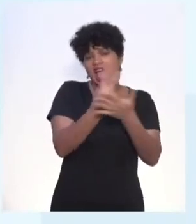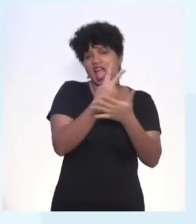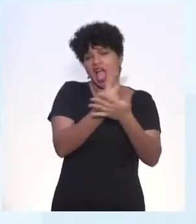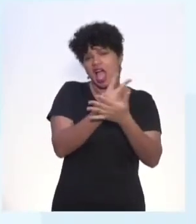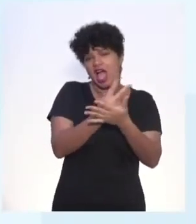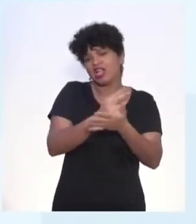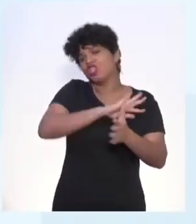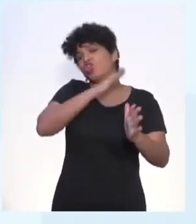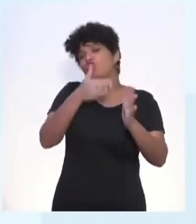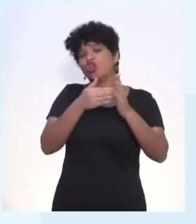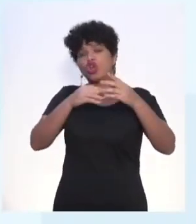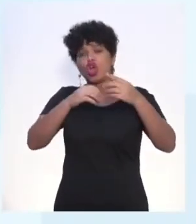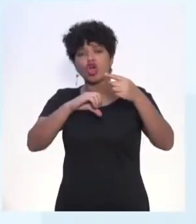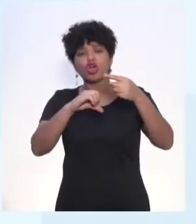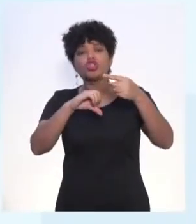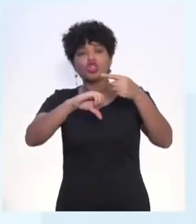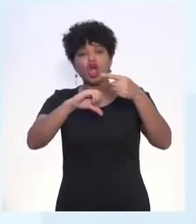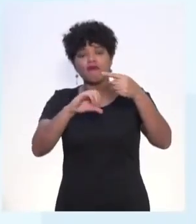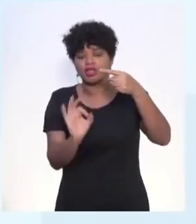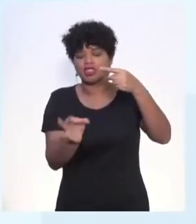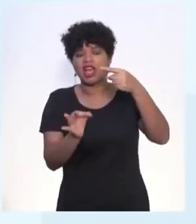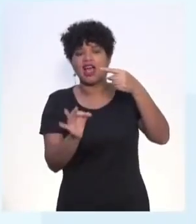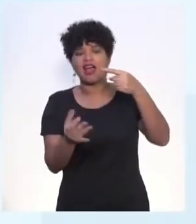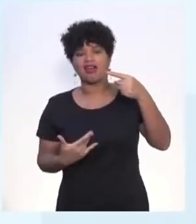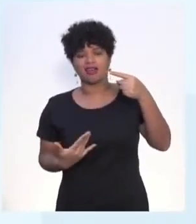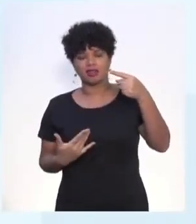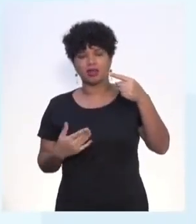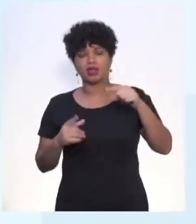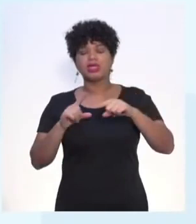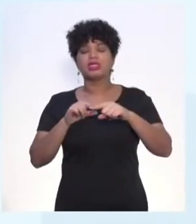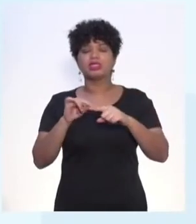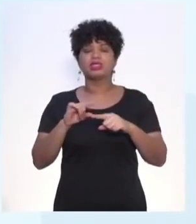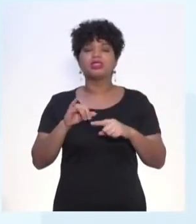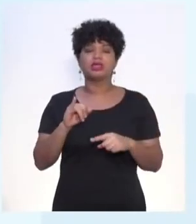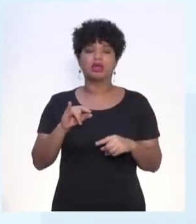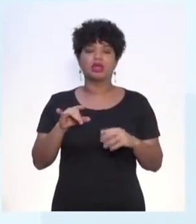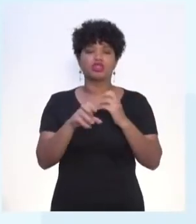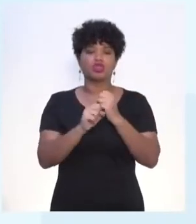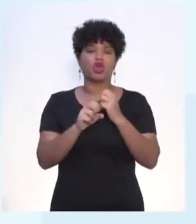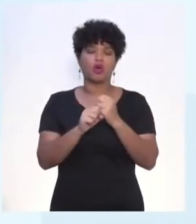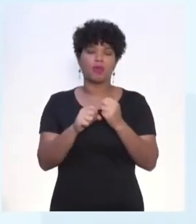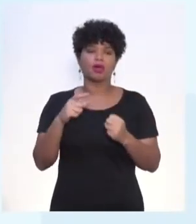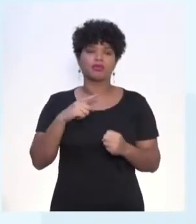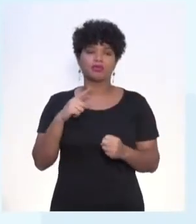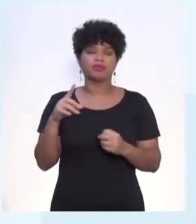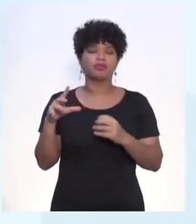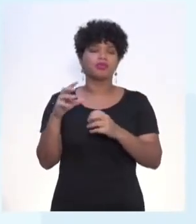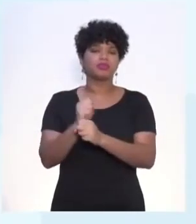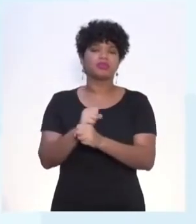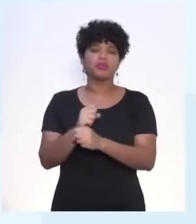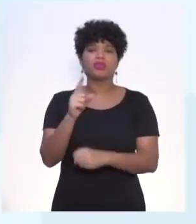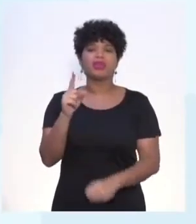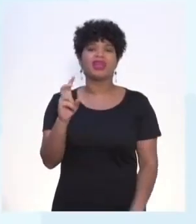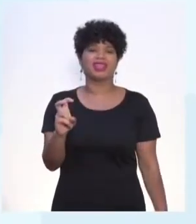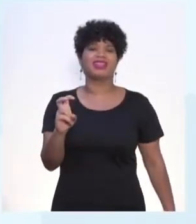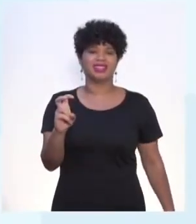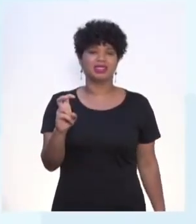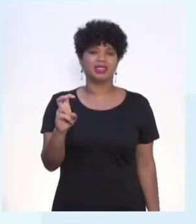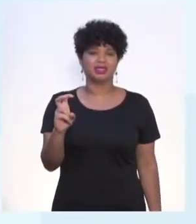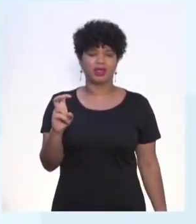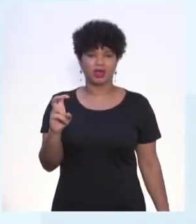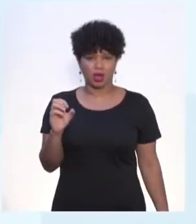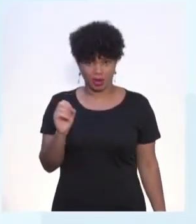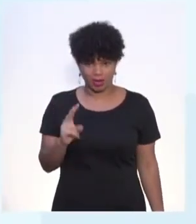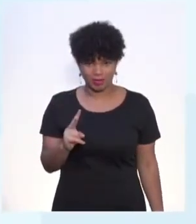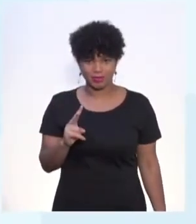total de 9 acertos. Tá? Se a gente for somar numerador e denominador, temos aí o total de arremessos que é 15. Tudo